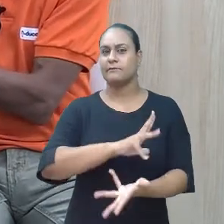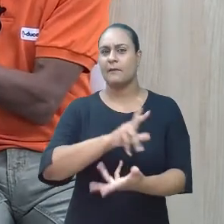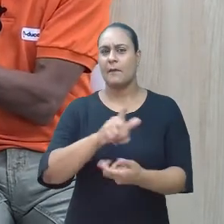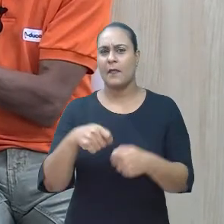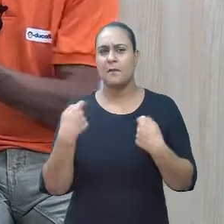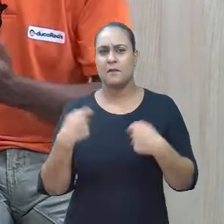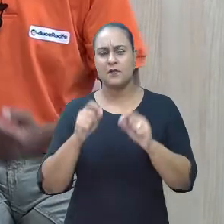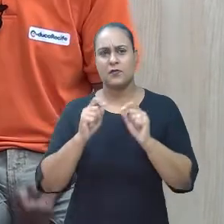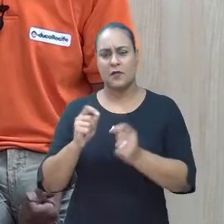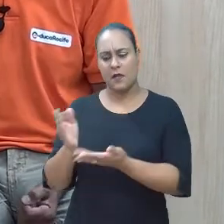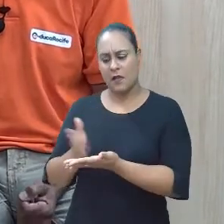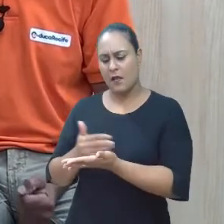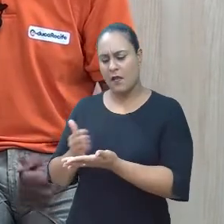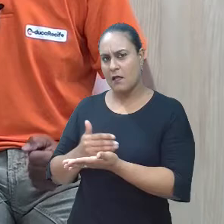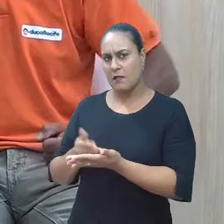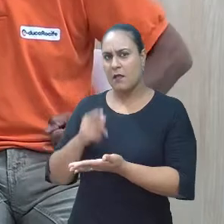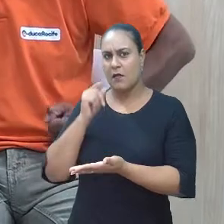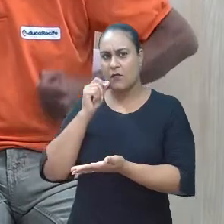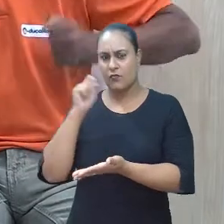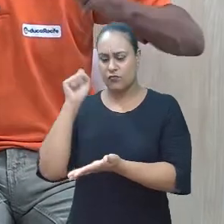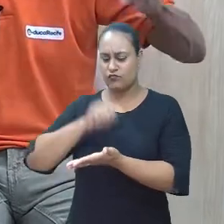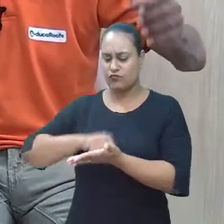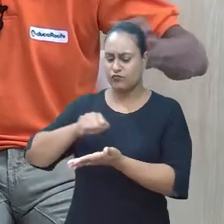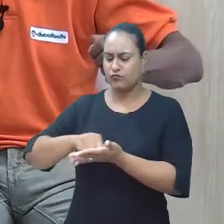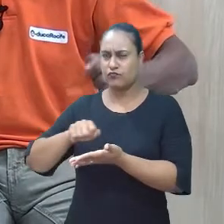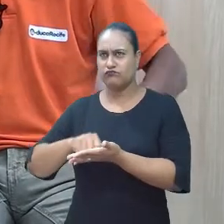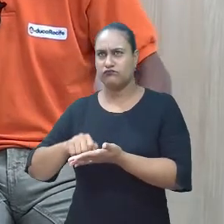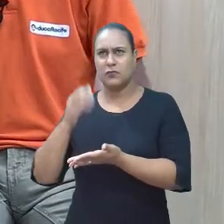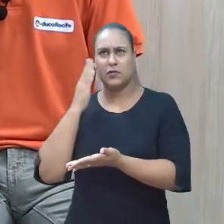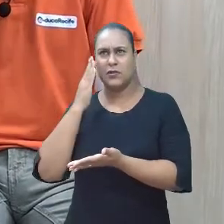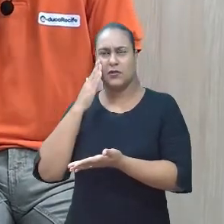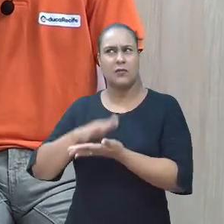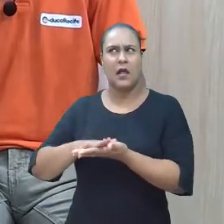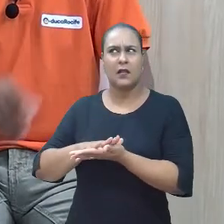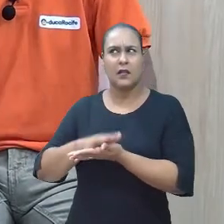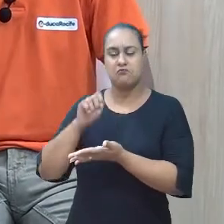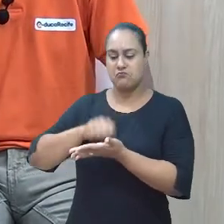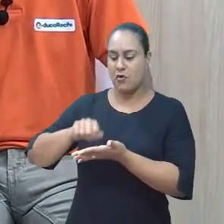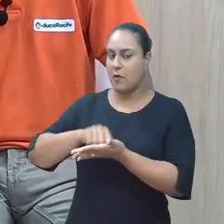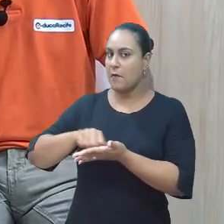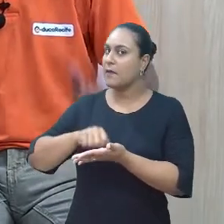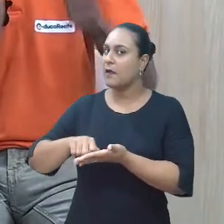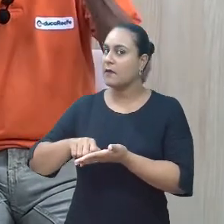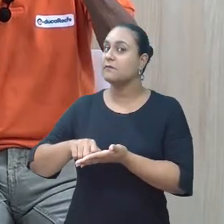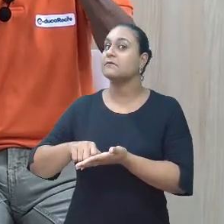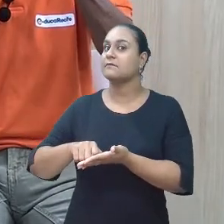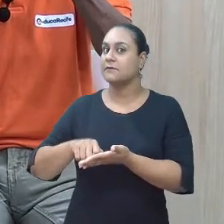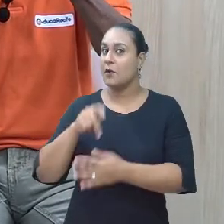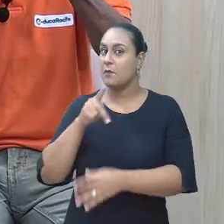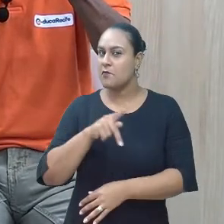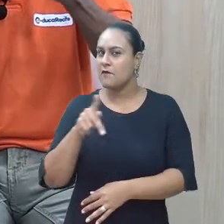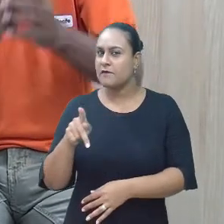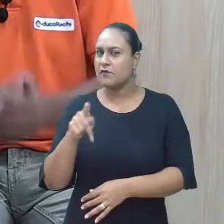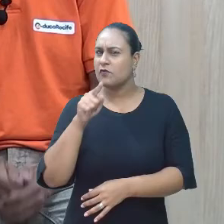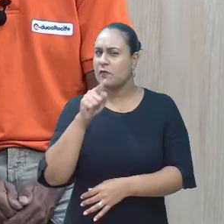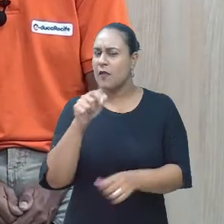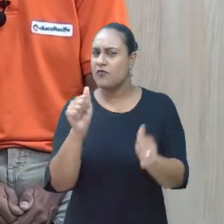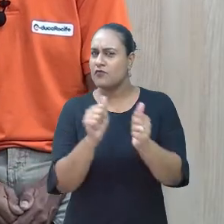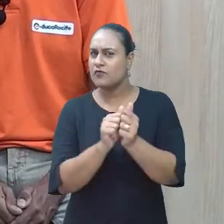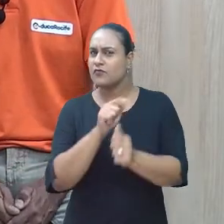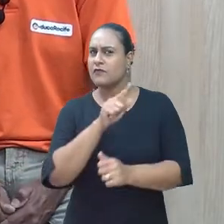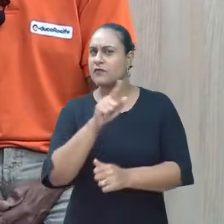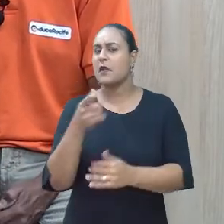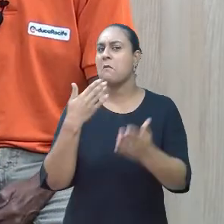Caderninho do lado, anotações, o professor falou, entendeu, vai jogando. Mas tem o professor que está aí, cara, bate um papo com ele que a gente vai falar